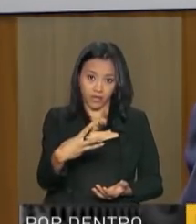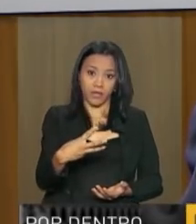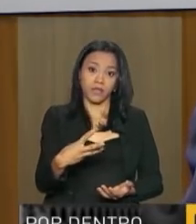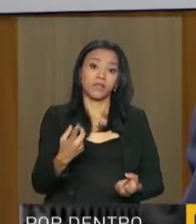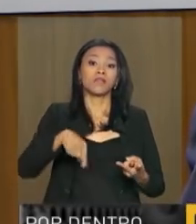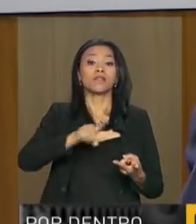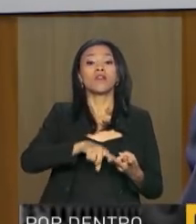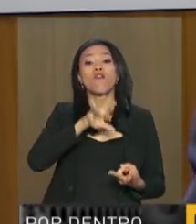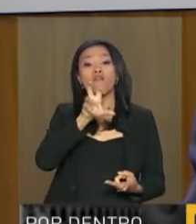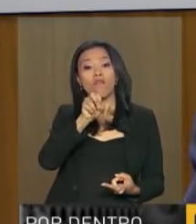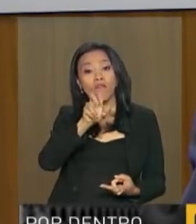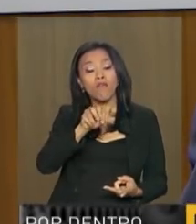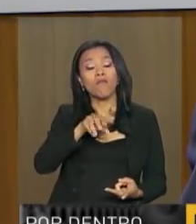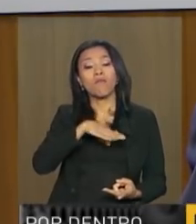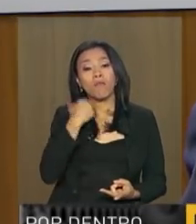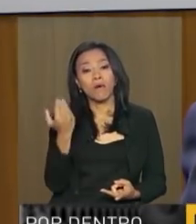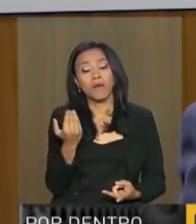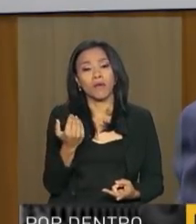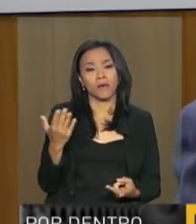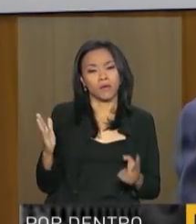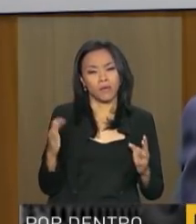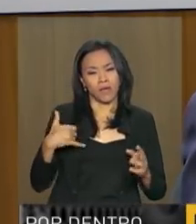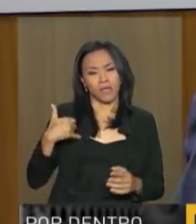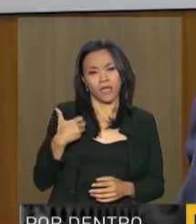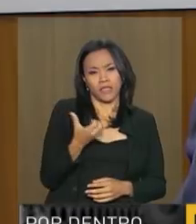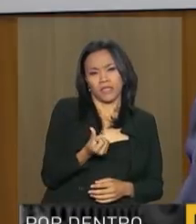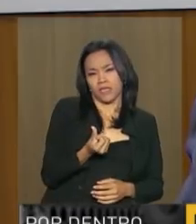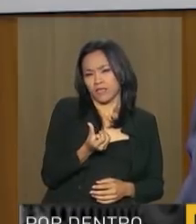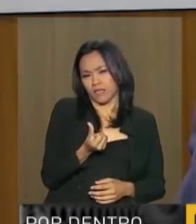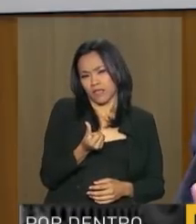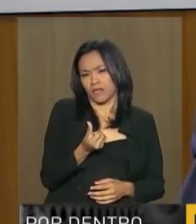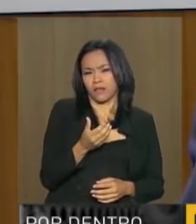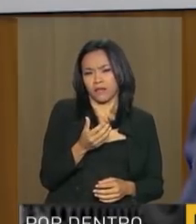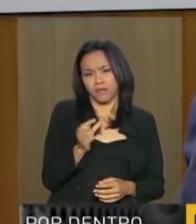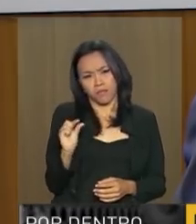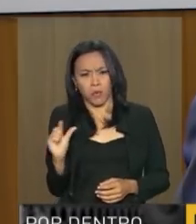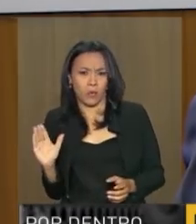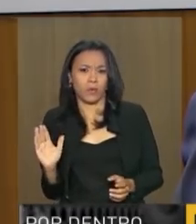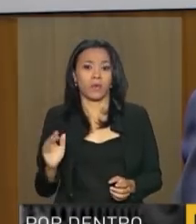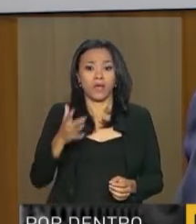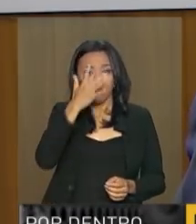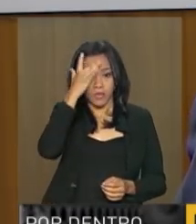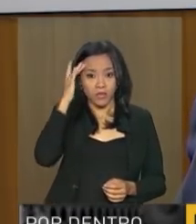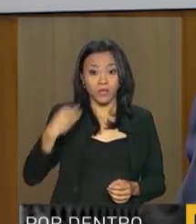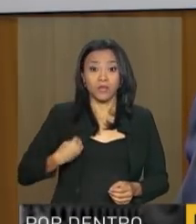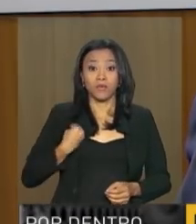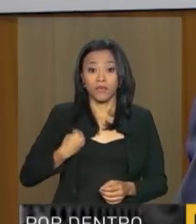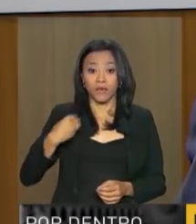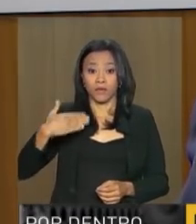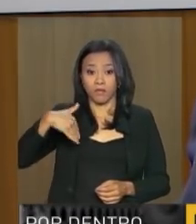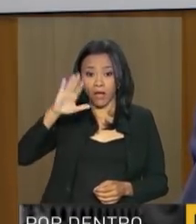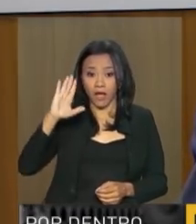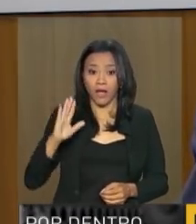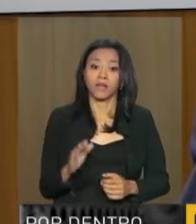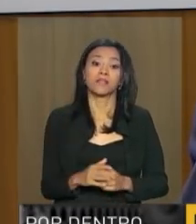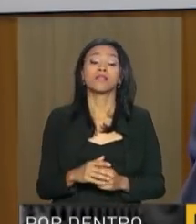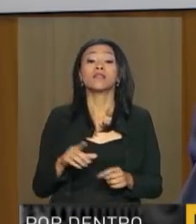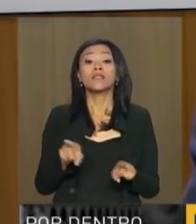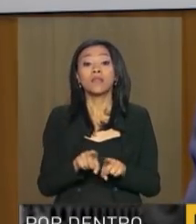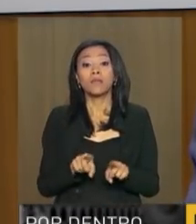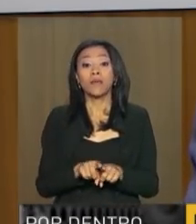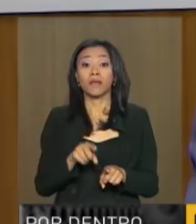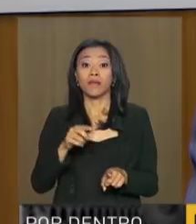avô, quando faleceu na faixa de 60 e poucos anos. Então, as pessoas vivem cada vez mais. Também as pessoas têm cada vez menos